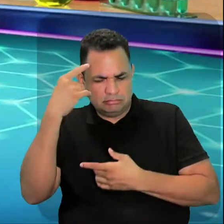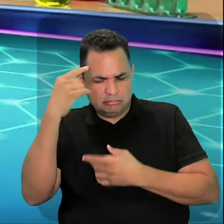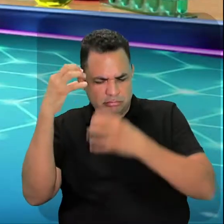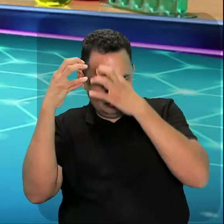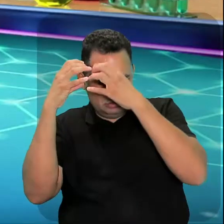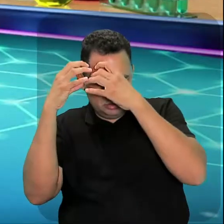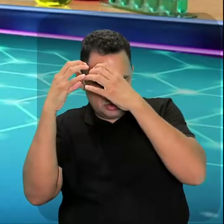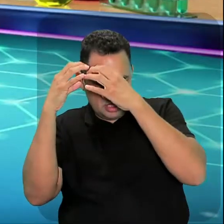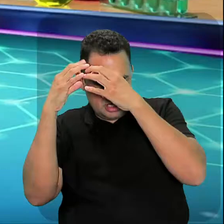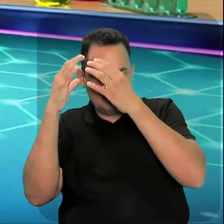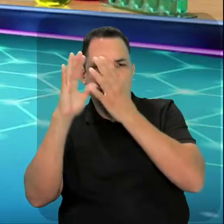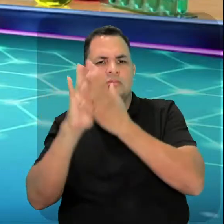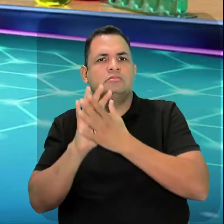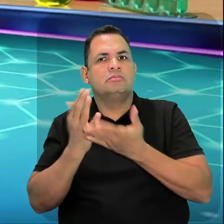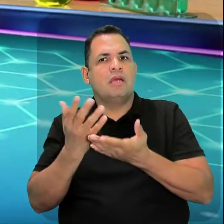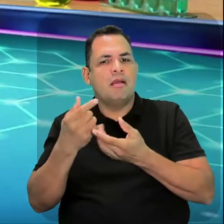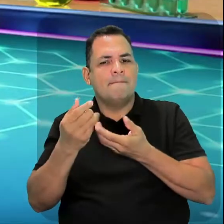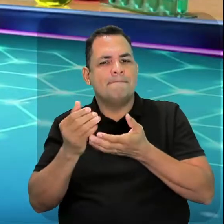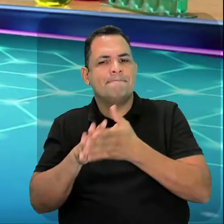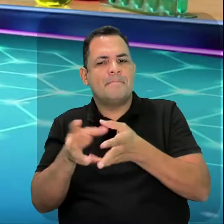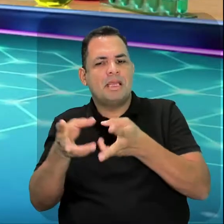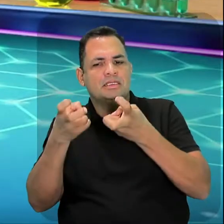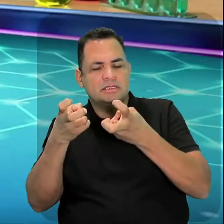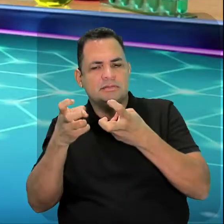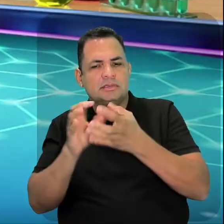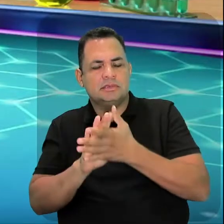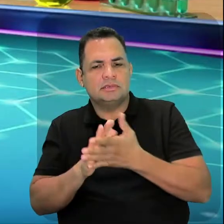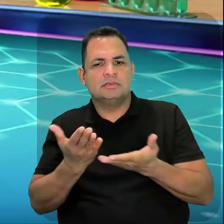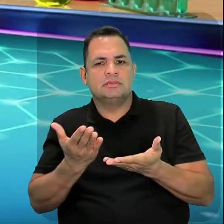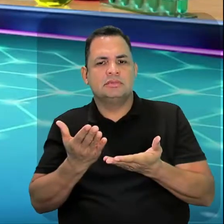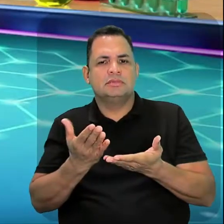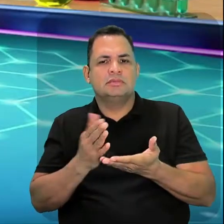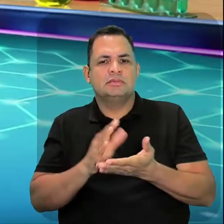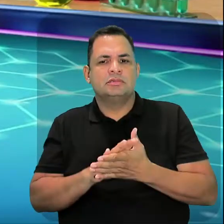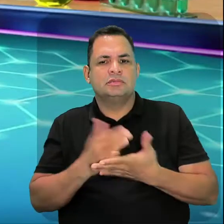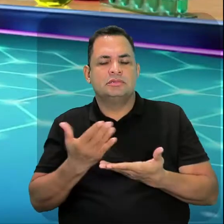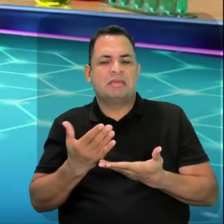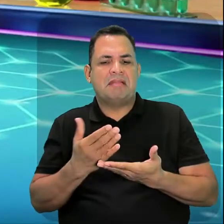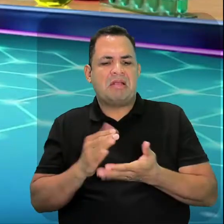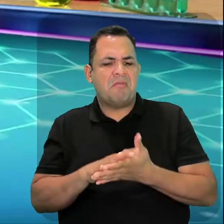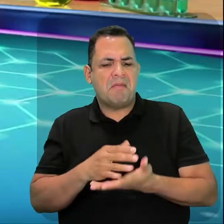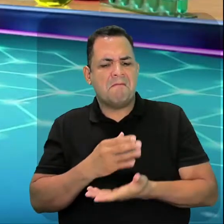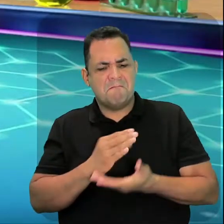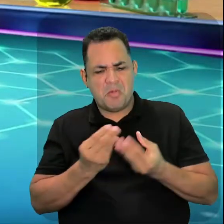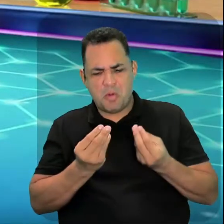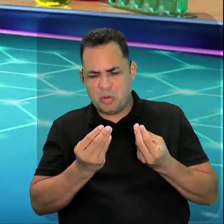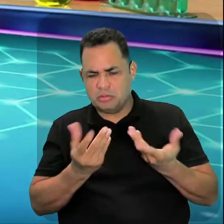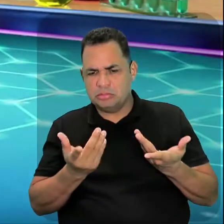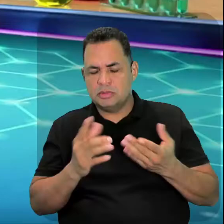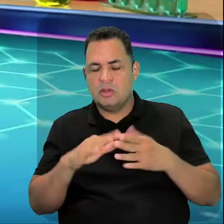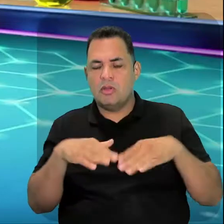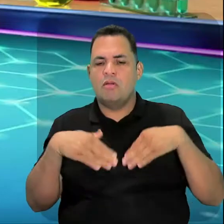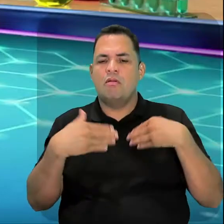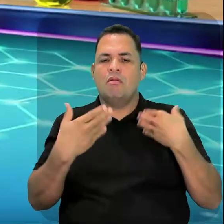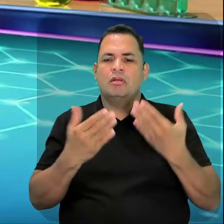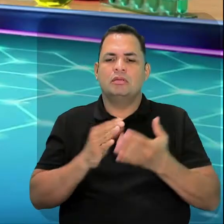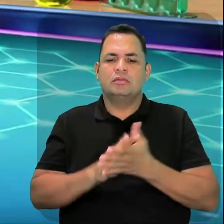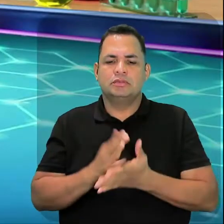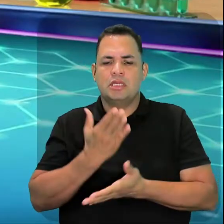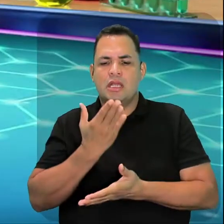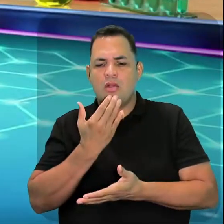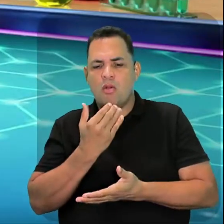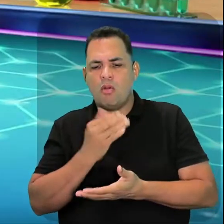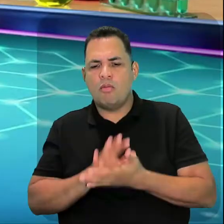receber a mensagem que você já está satisfeito. Então você vai comer mais do que devia. Agora, quando você come